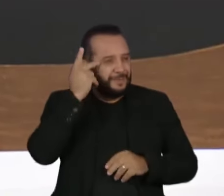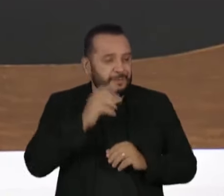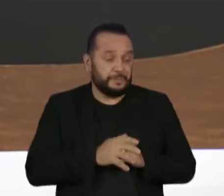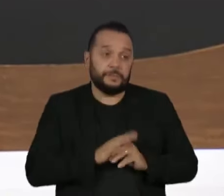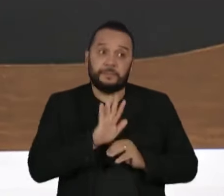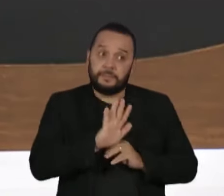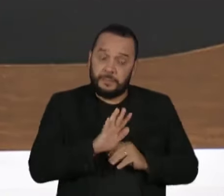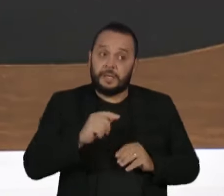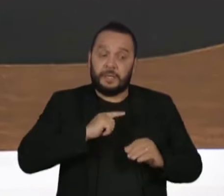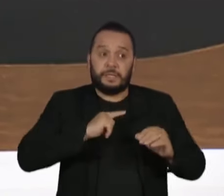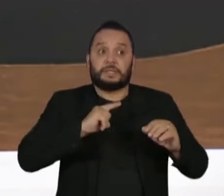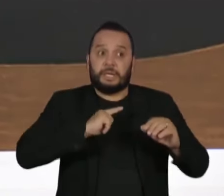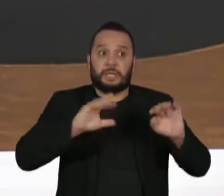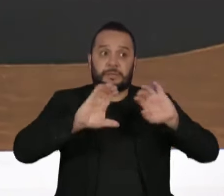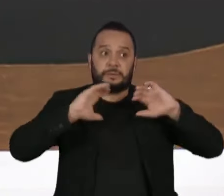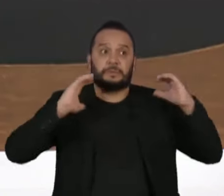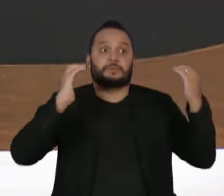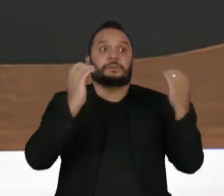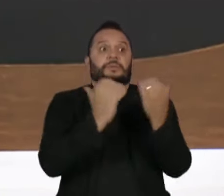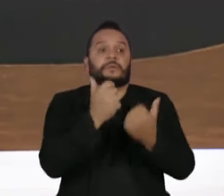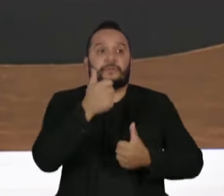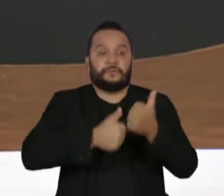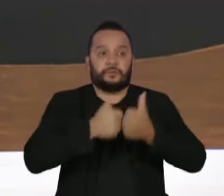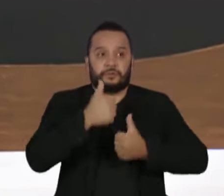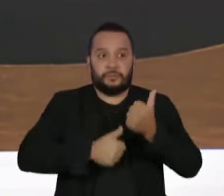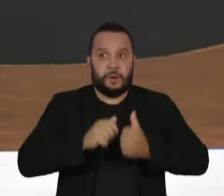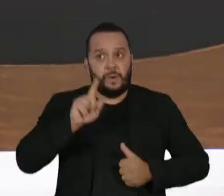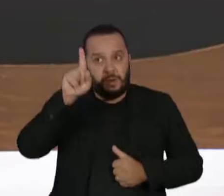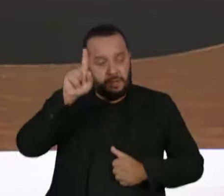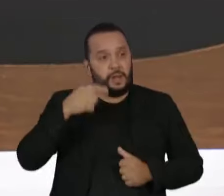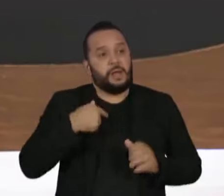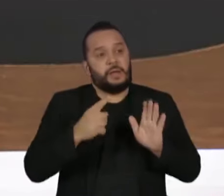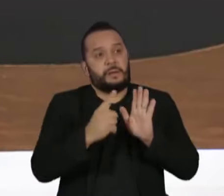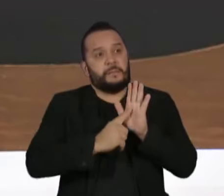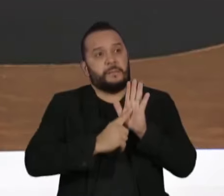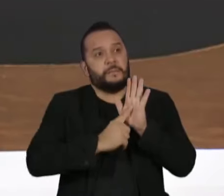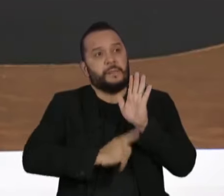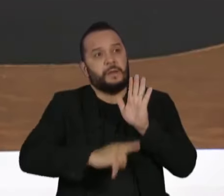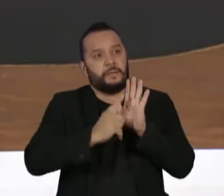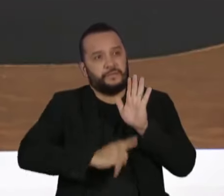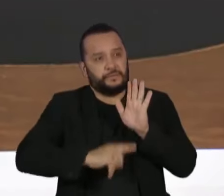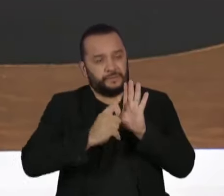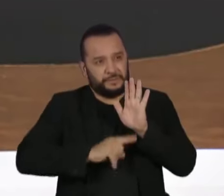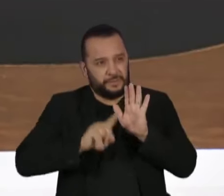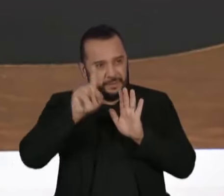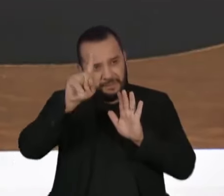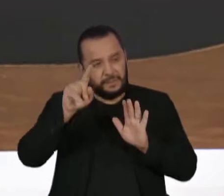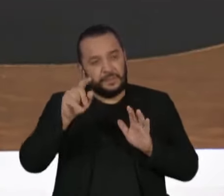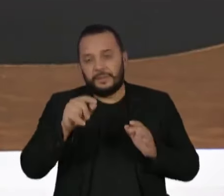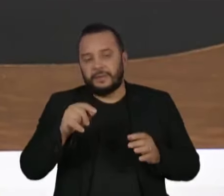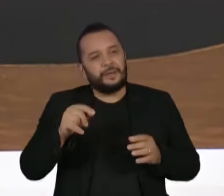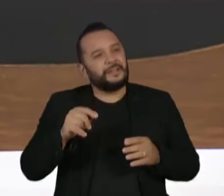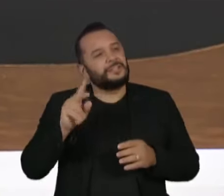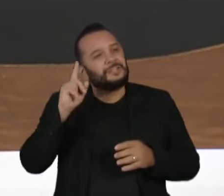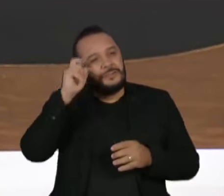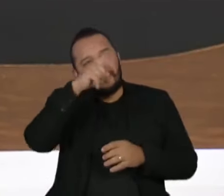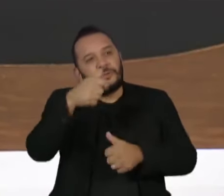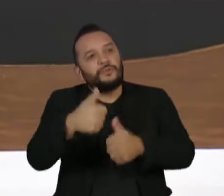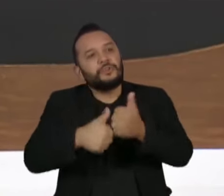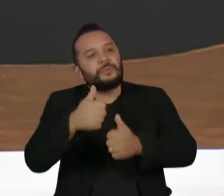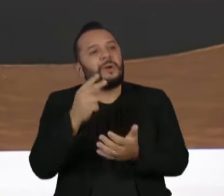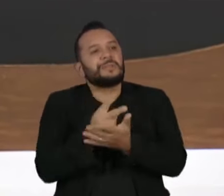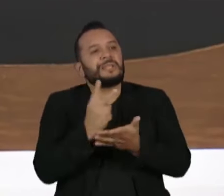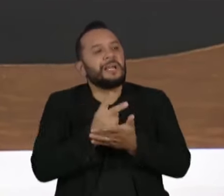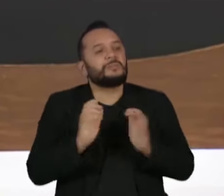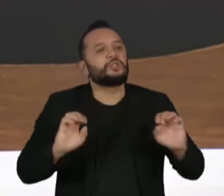o estádio do Allianz Parque não é muito usado para jogos porque está sempre comprometido com eventos. E agora tem uma